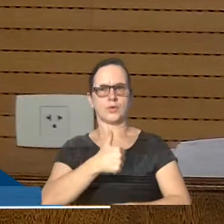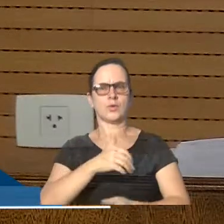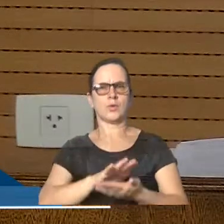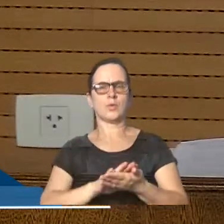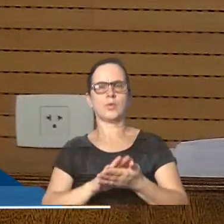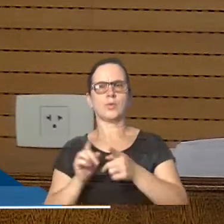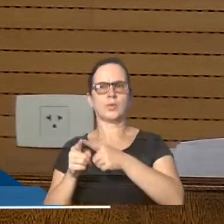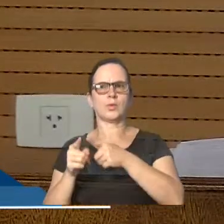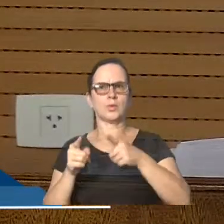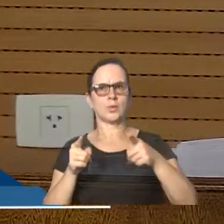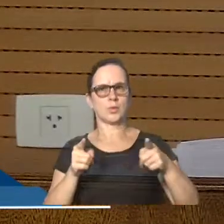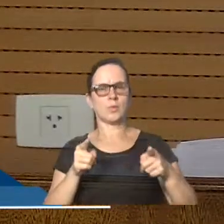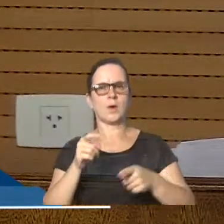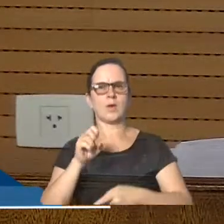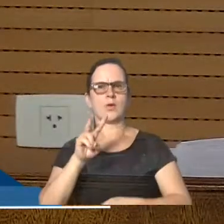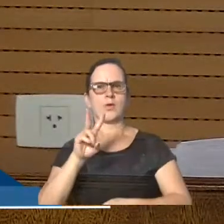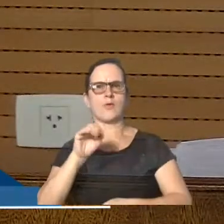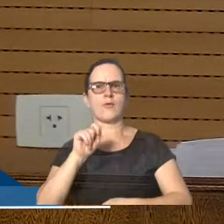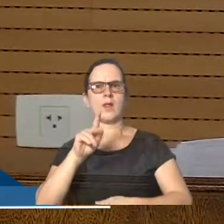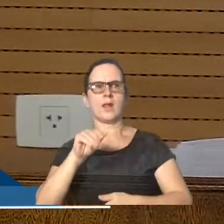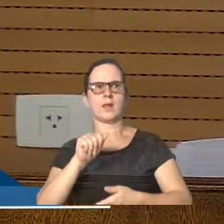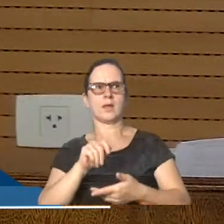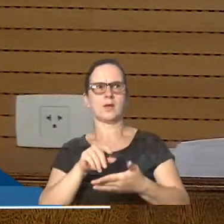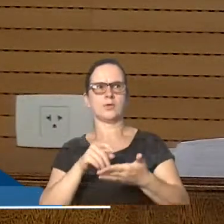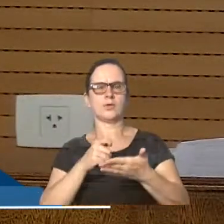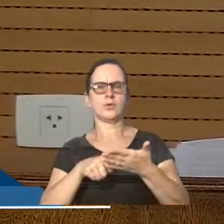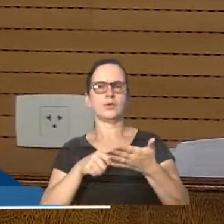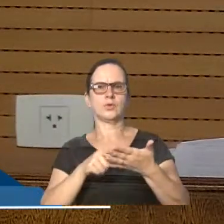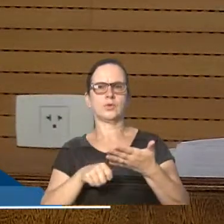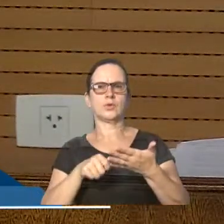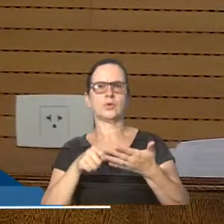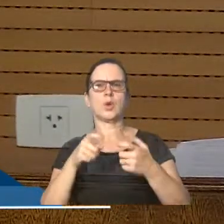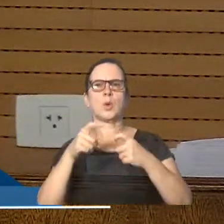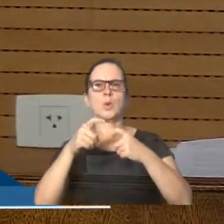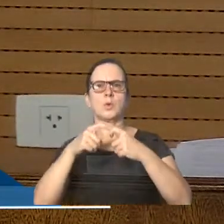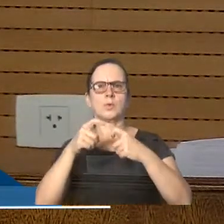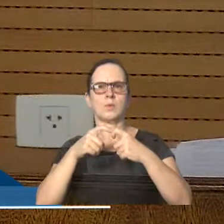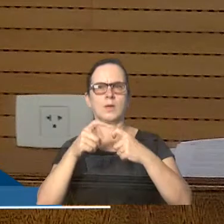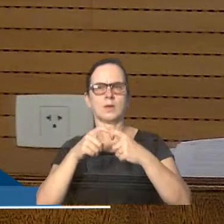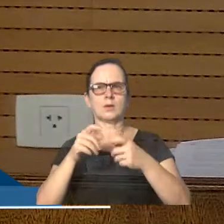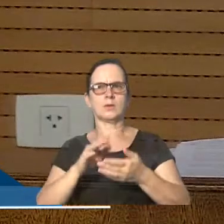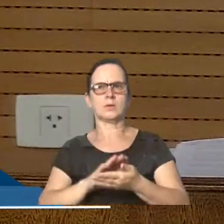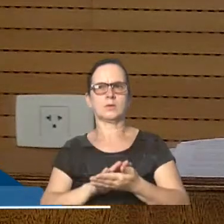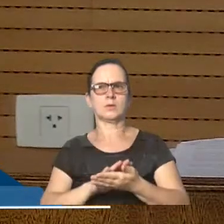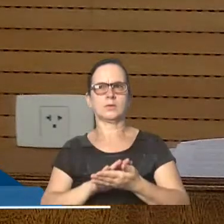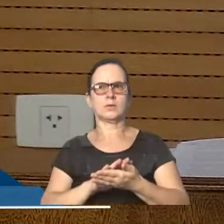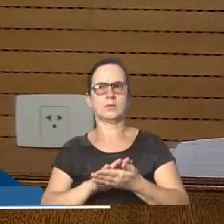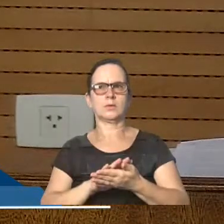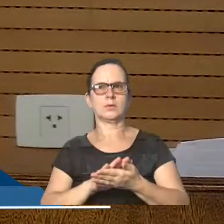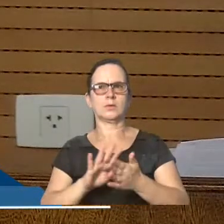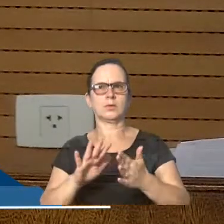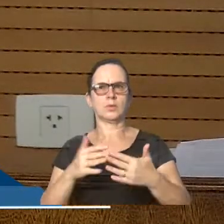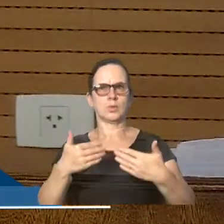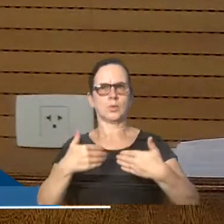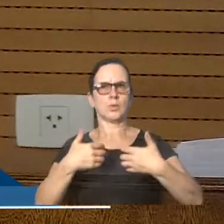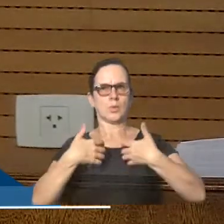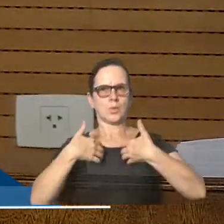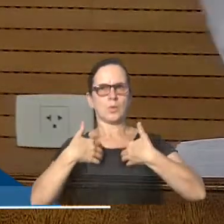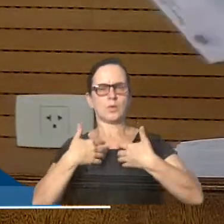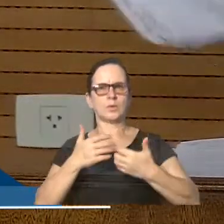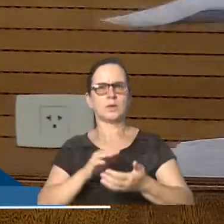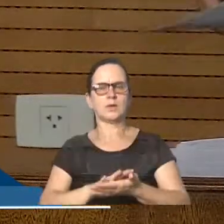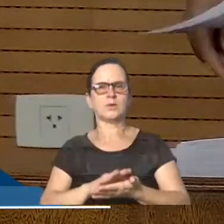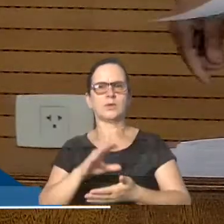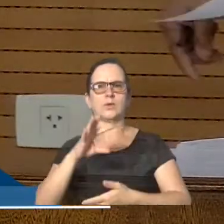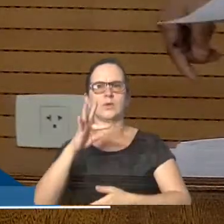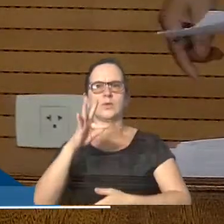prazo de validade do laudo pericial que atesta o transtorno do espectro autista, o